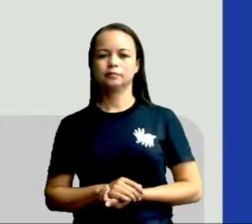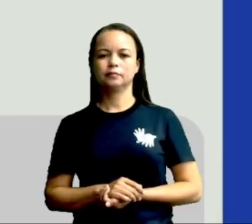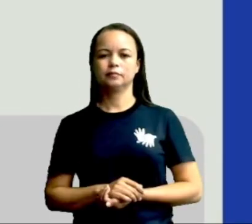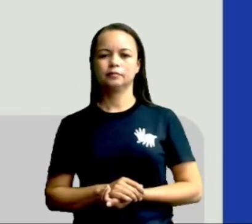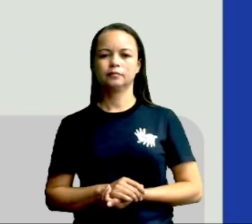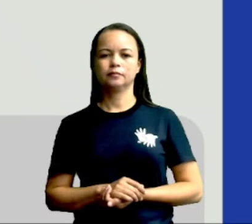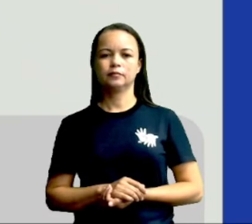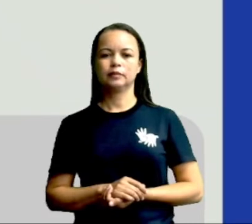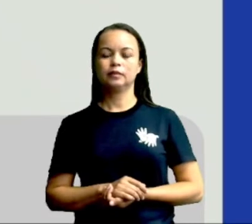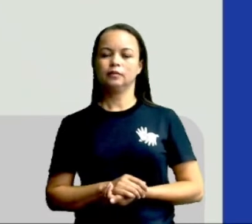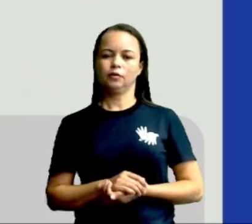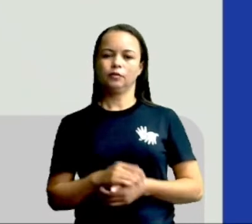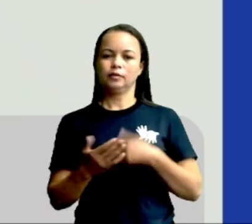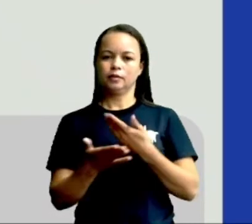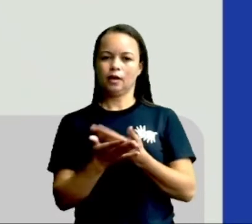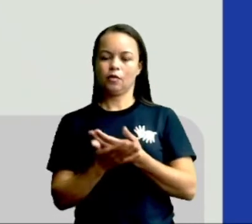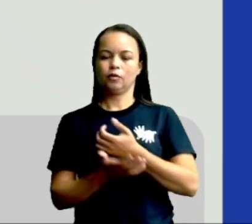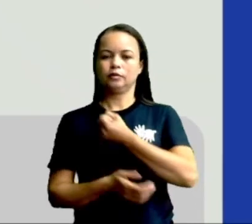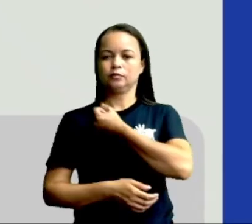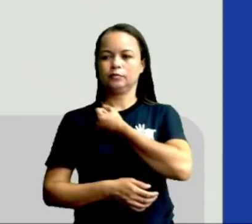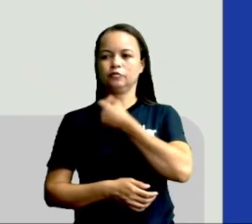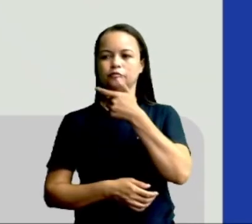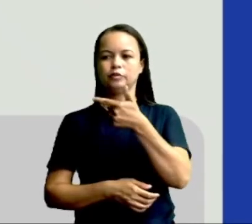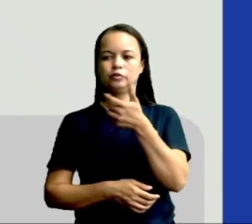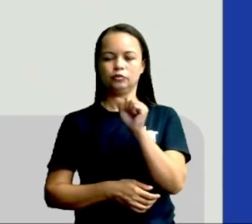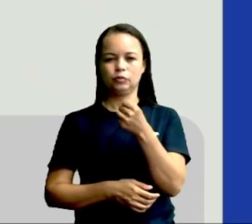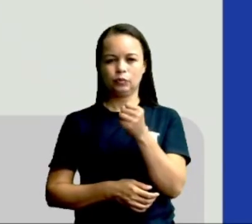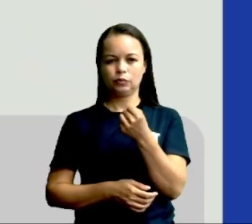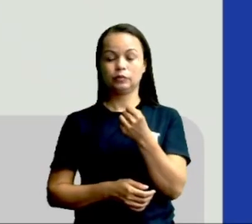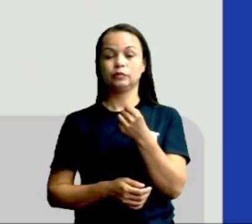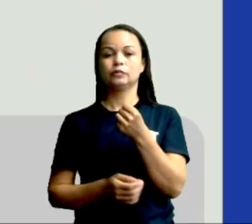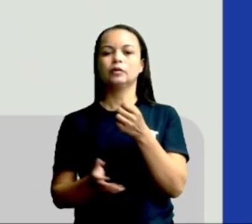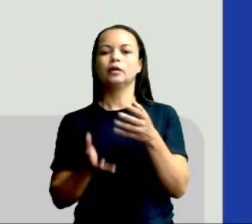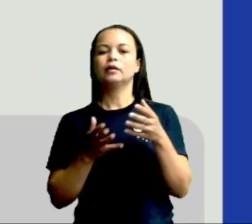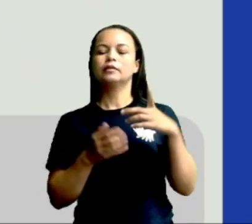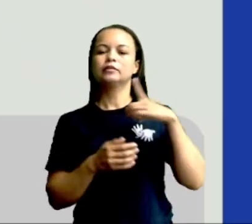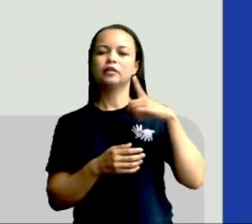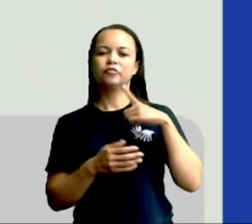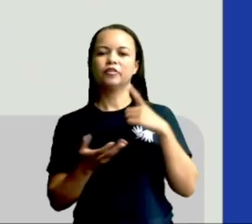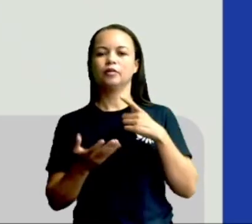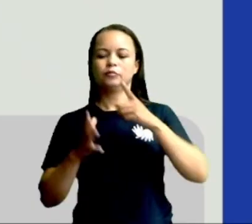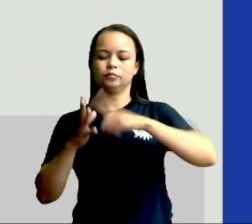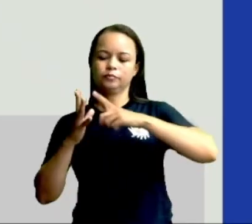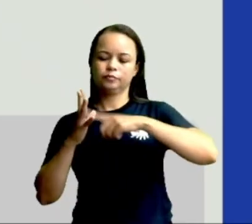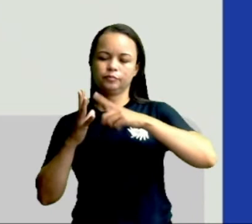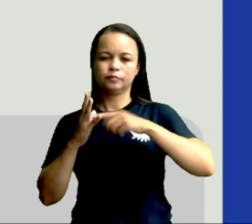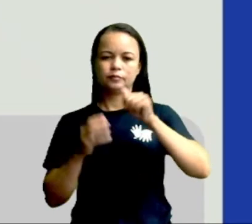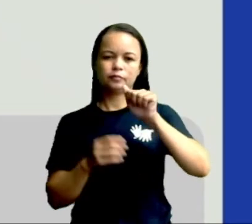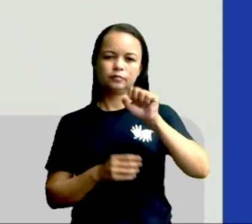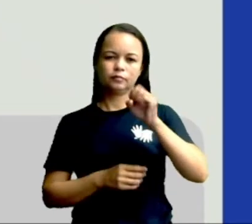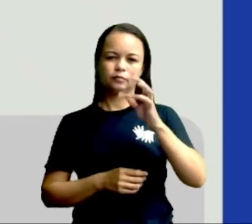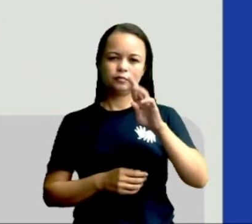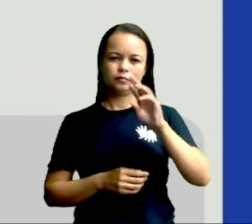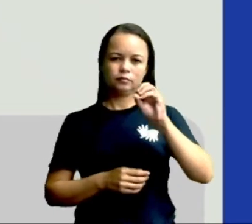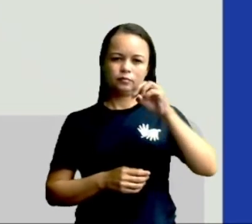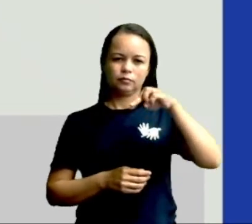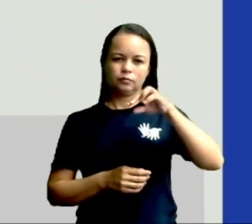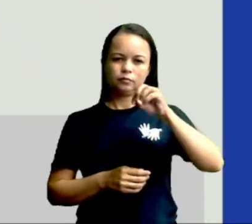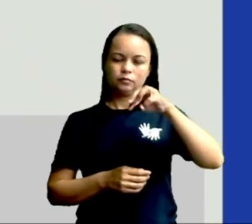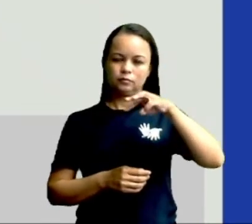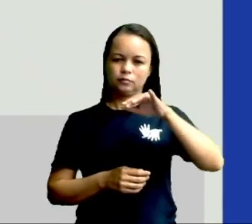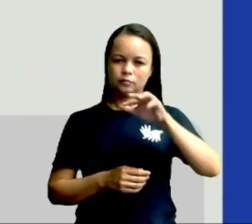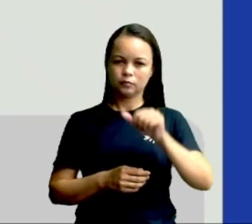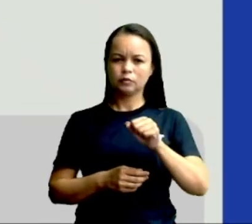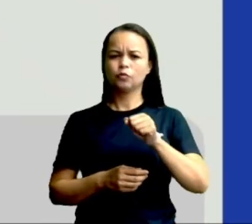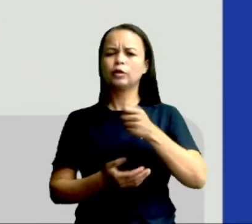lá. Na aula número 28, nós tivemos o calendário astronômico e os acontecimentos de 2021. E